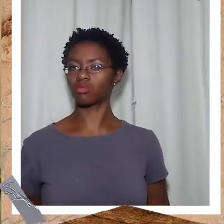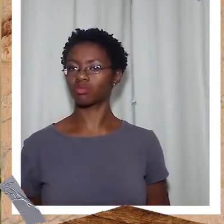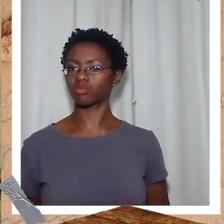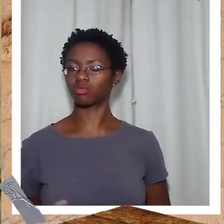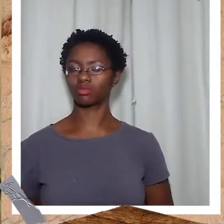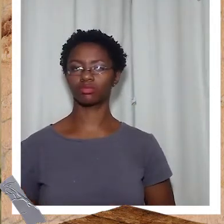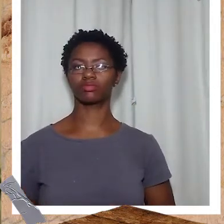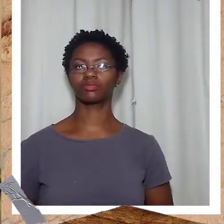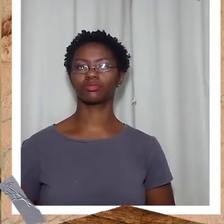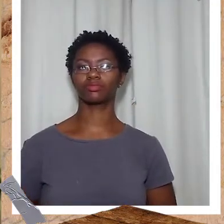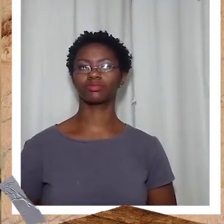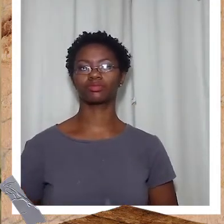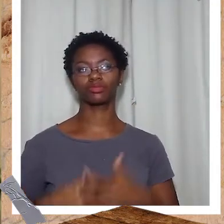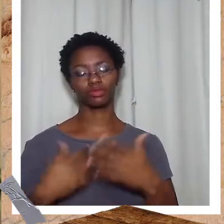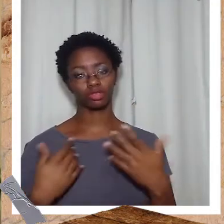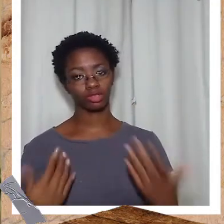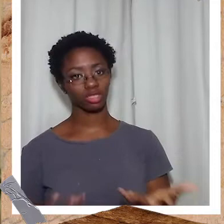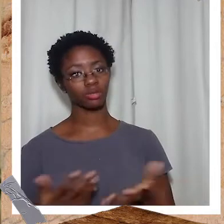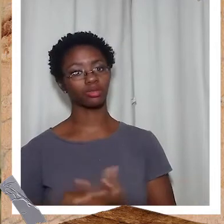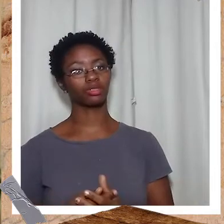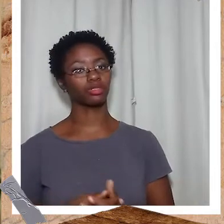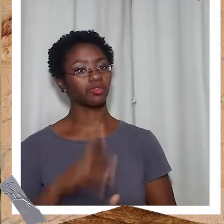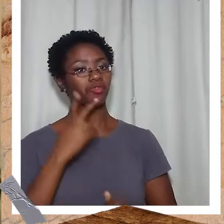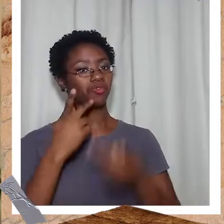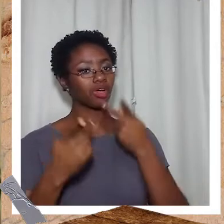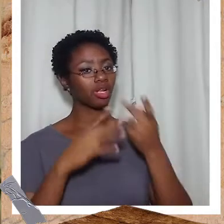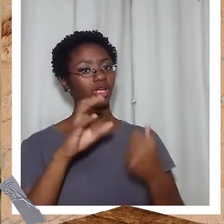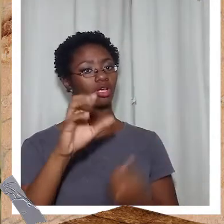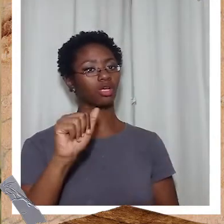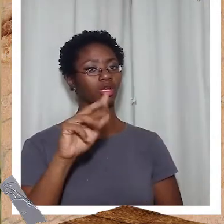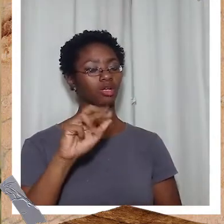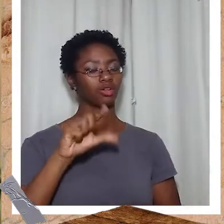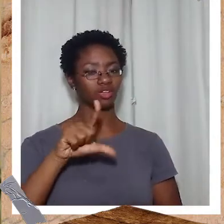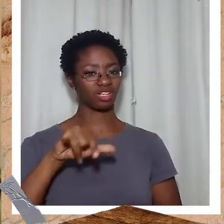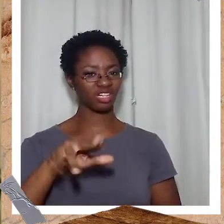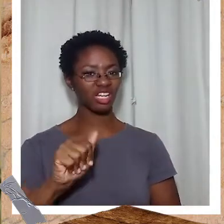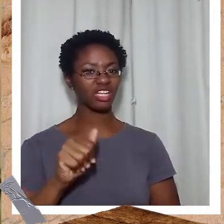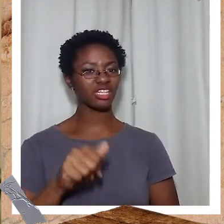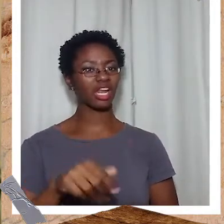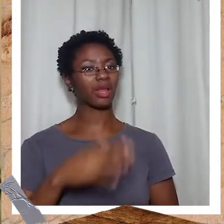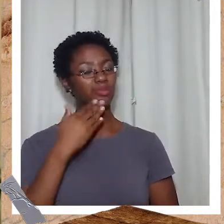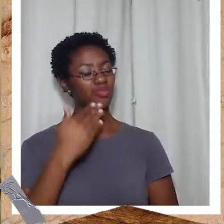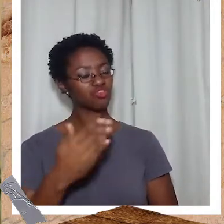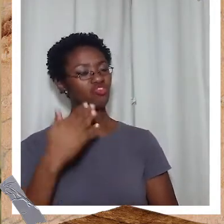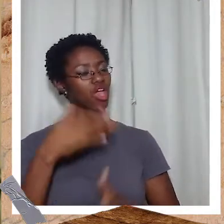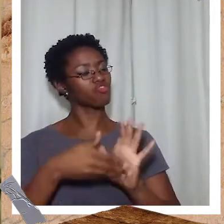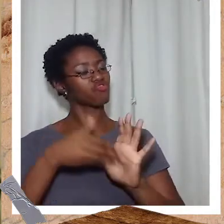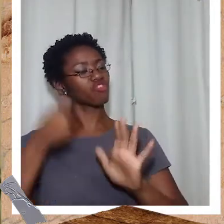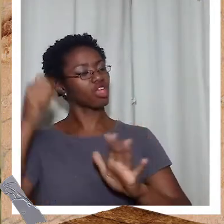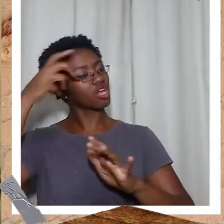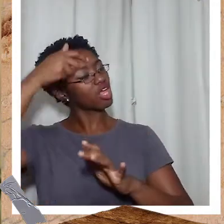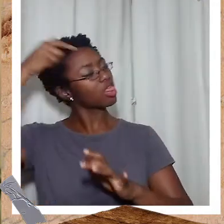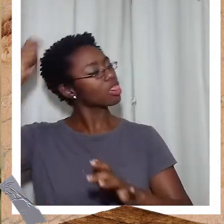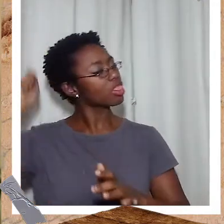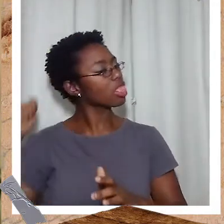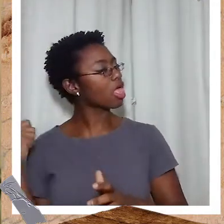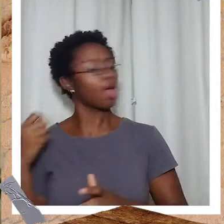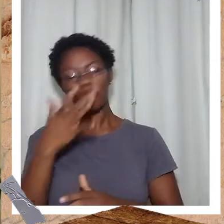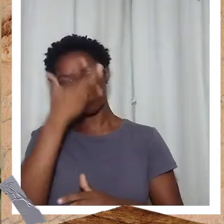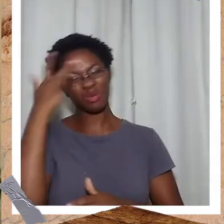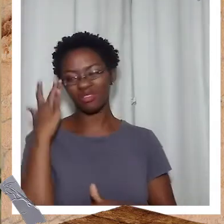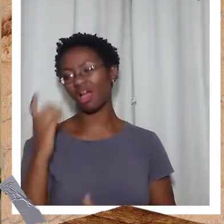persiguem? De modo que, quando a gente vai, portanto, lendo que Carolina pedia para retirar o lenço e não deixavam,